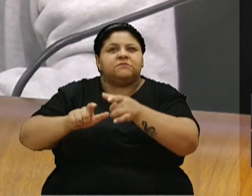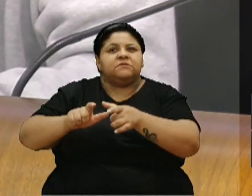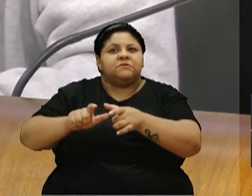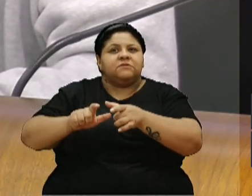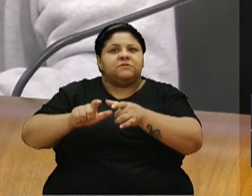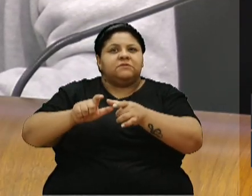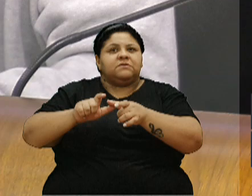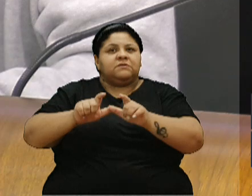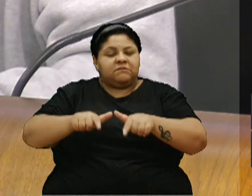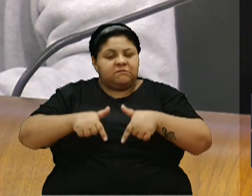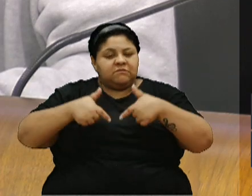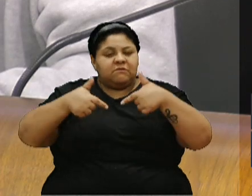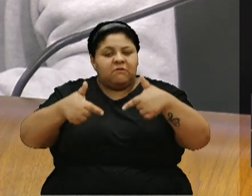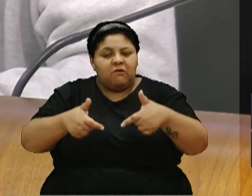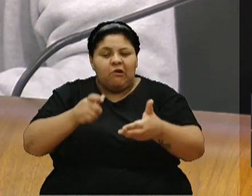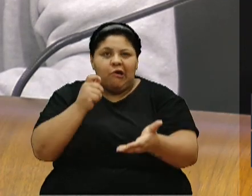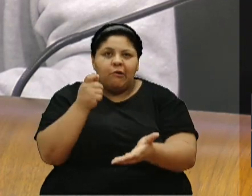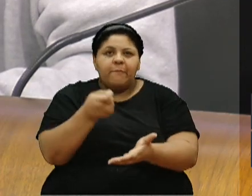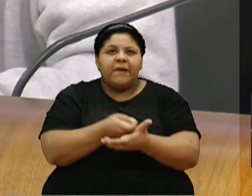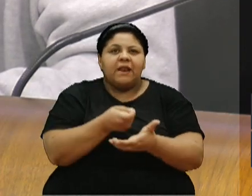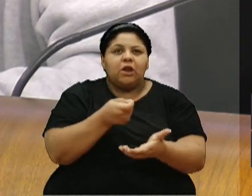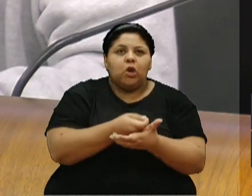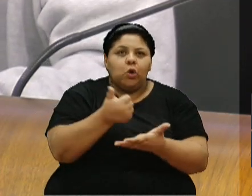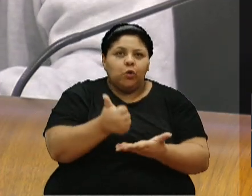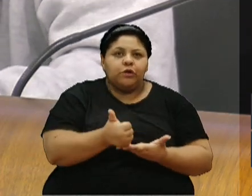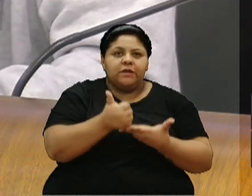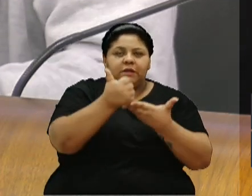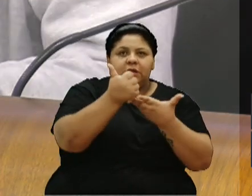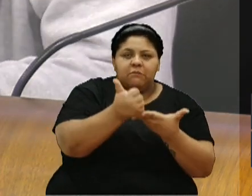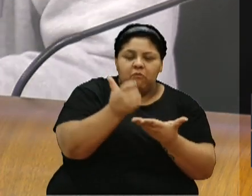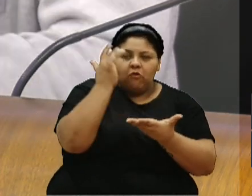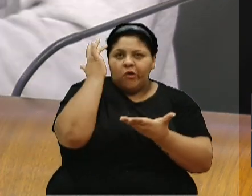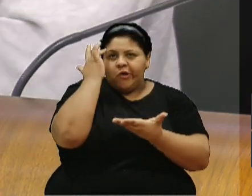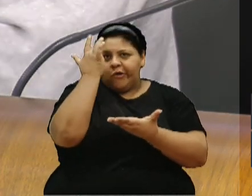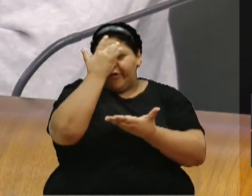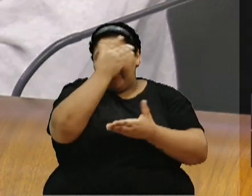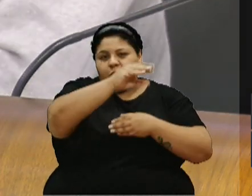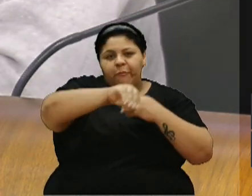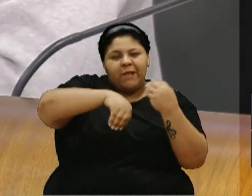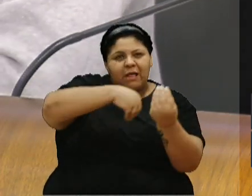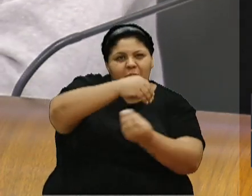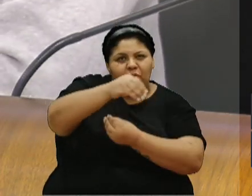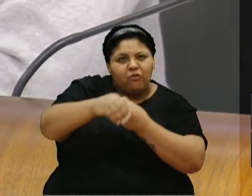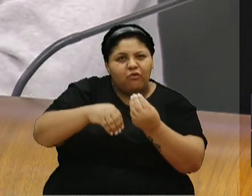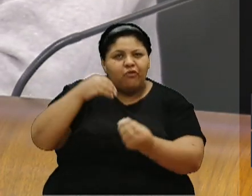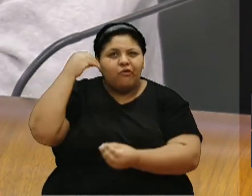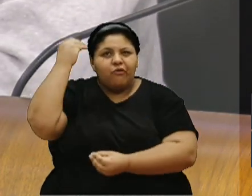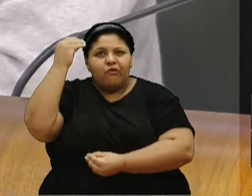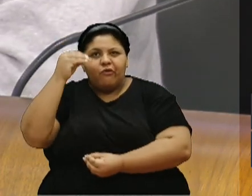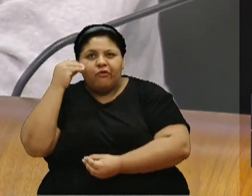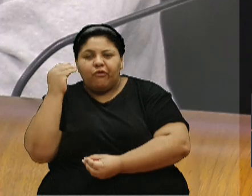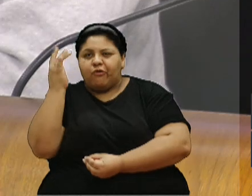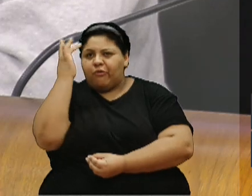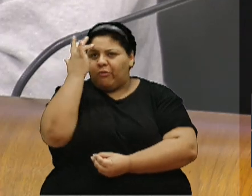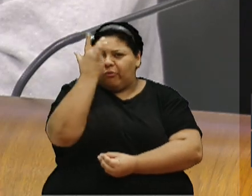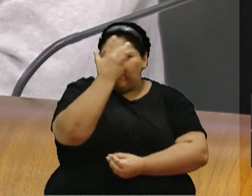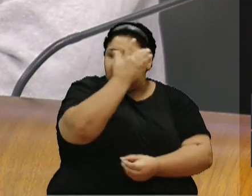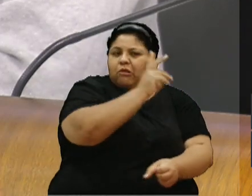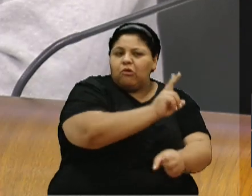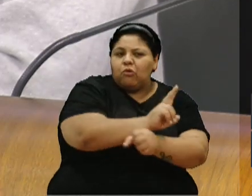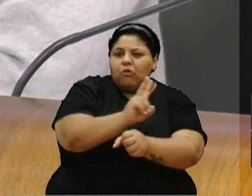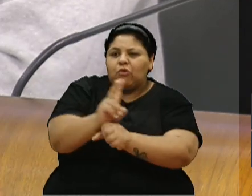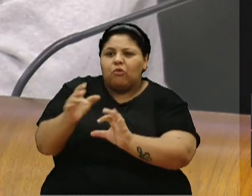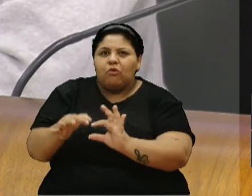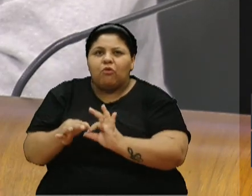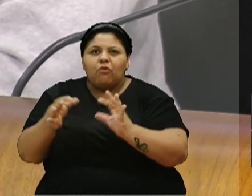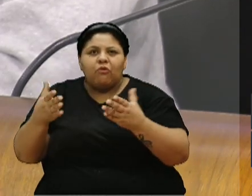militância pela luta antimanicomial, pela reforma psiquiátrica, pela saúde mental, pelo cuidado em liberdade,